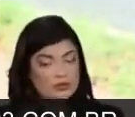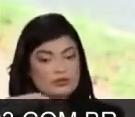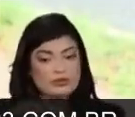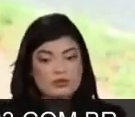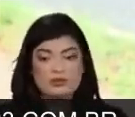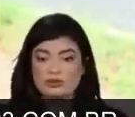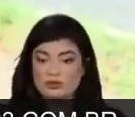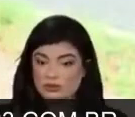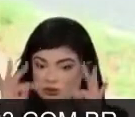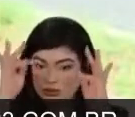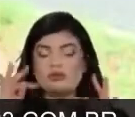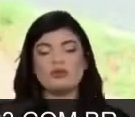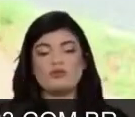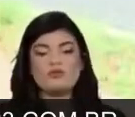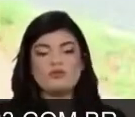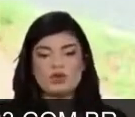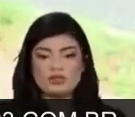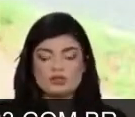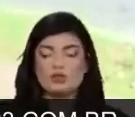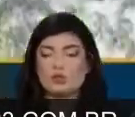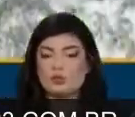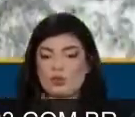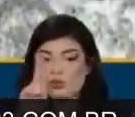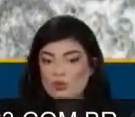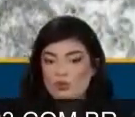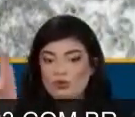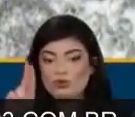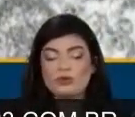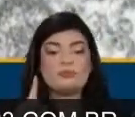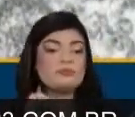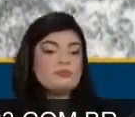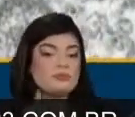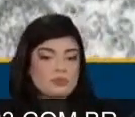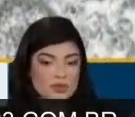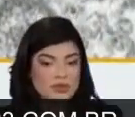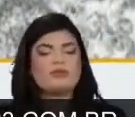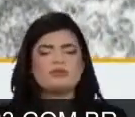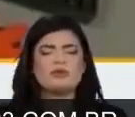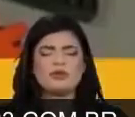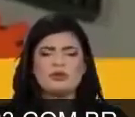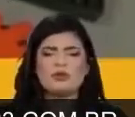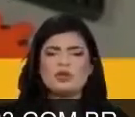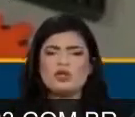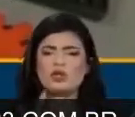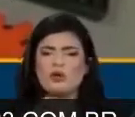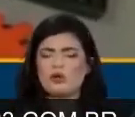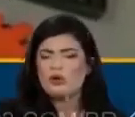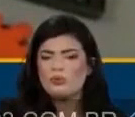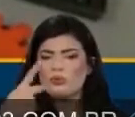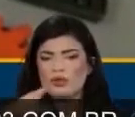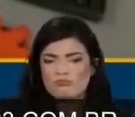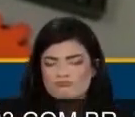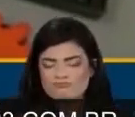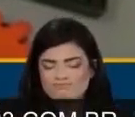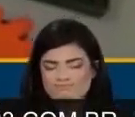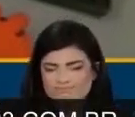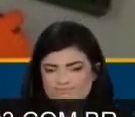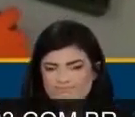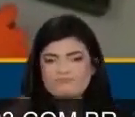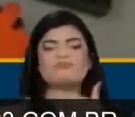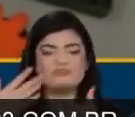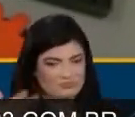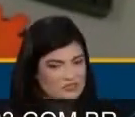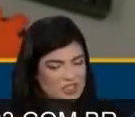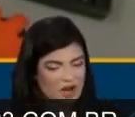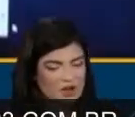de Tecnologia e vacinas da Universidade Federal de Minas Gerais a então a matéria-prima começará a ser